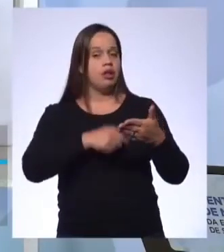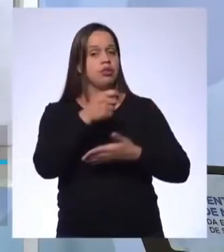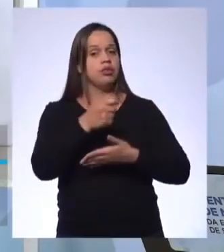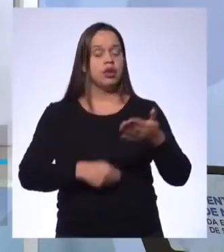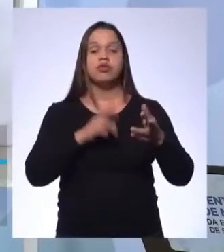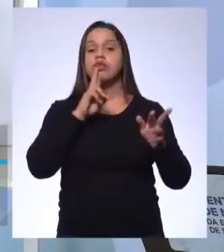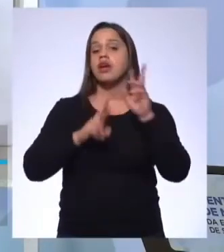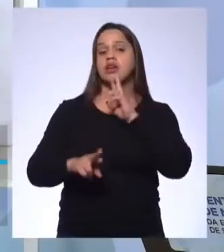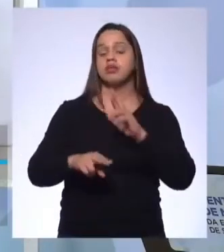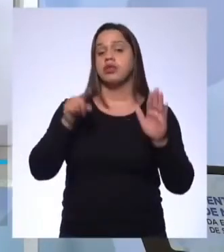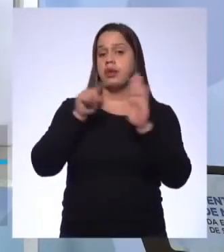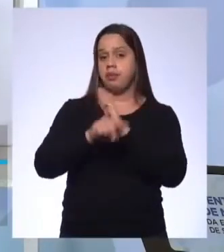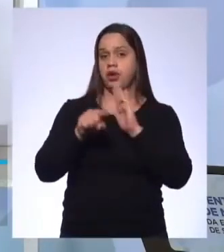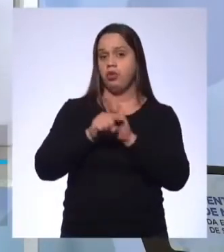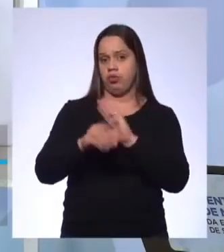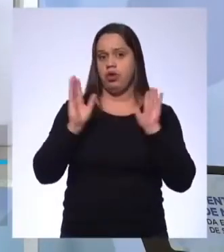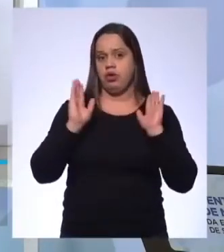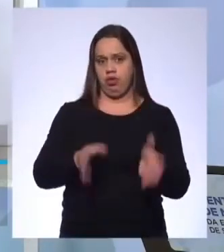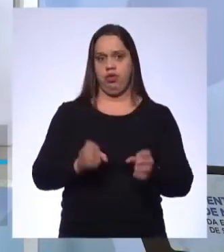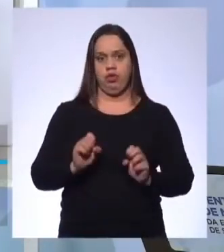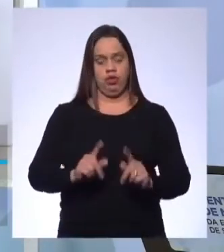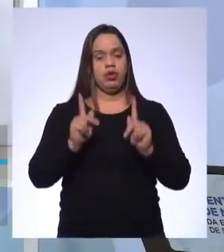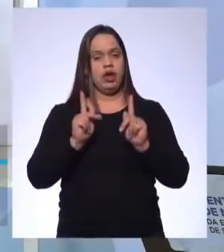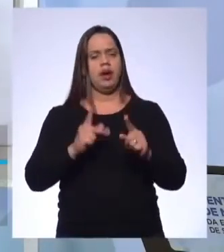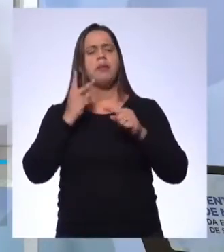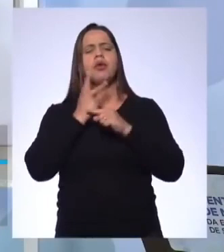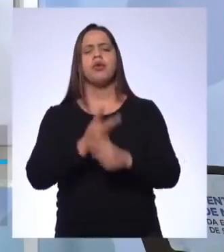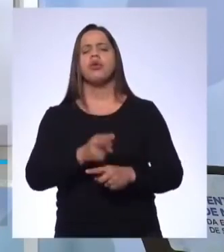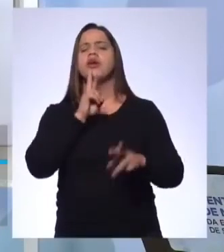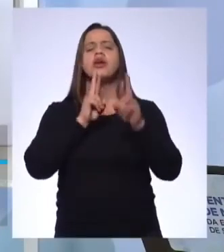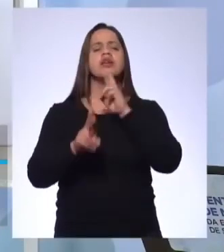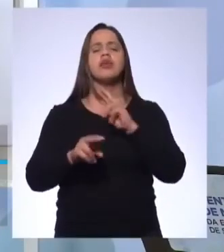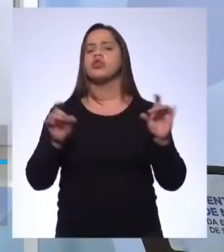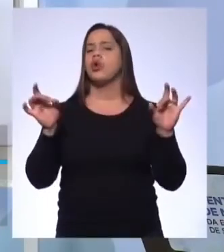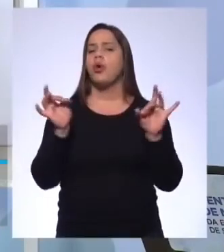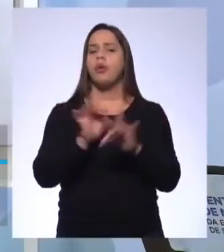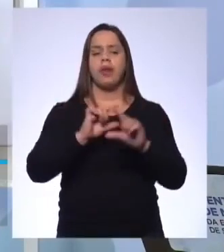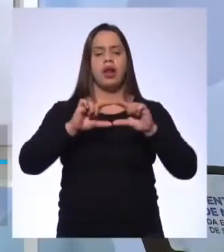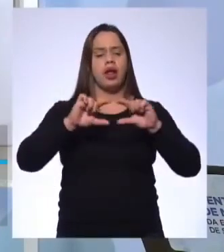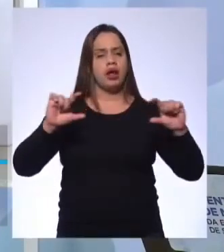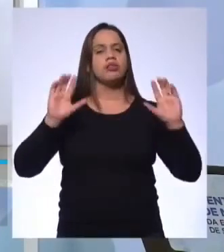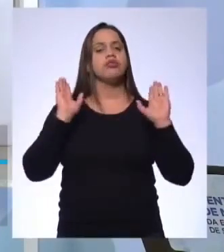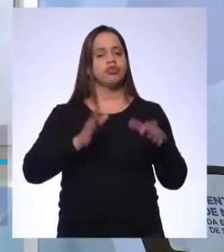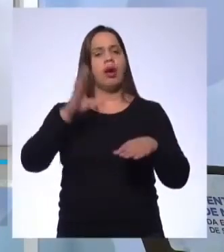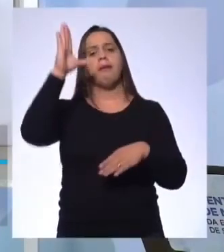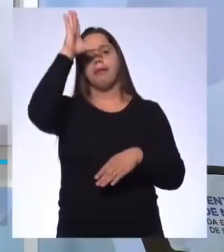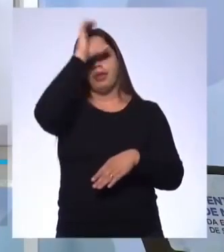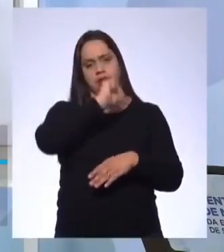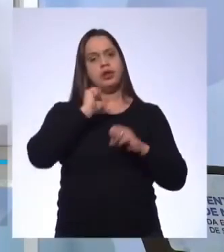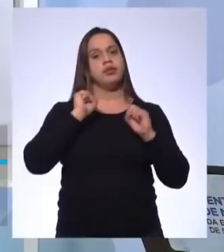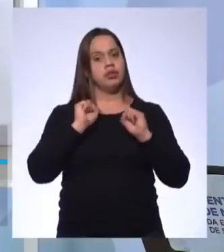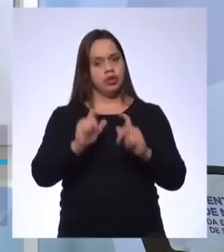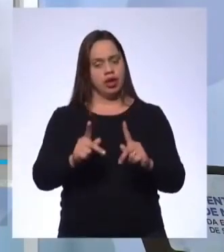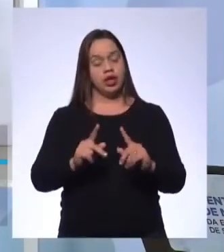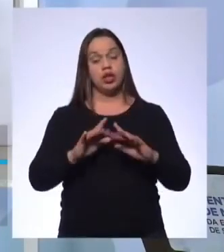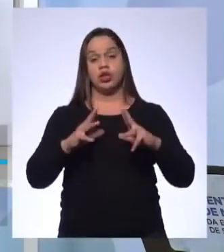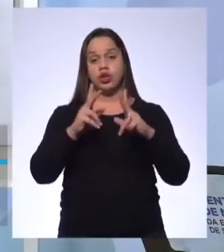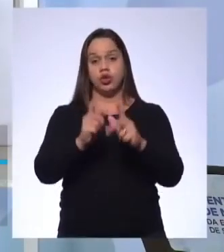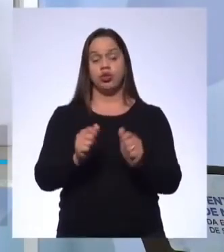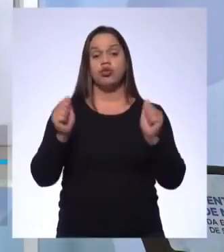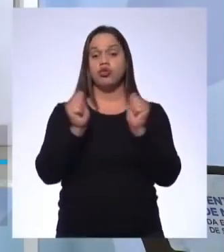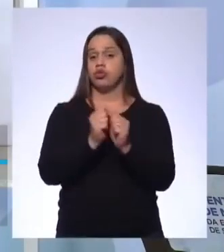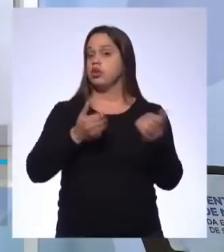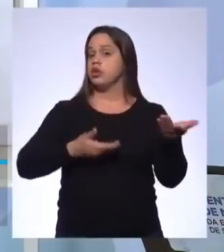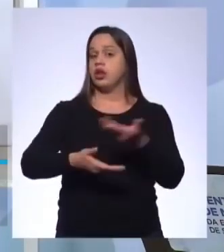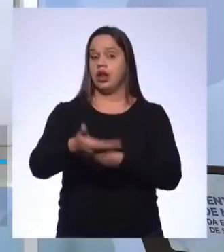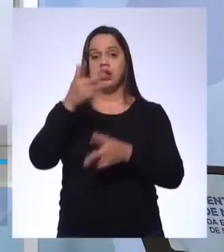responder essas questões, tá certo? Procurem dar a resposta completa, como nós já aprendemos, e todas na mesma interação,